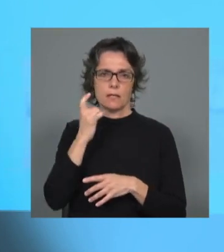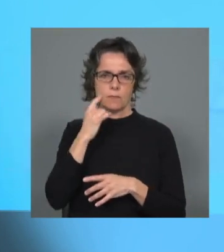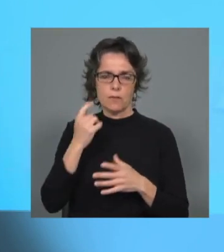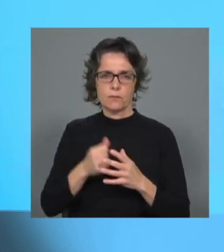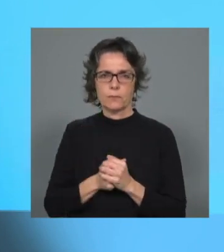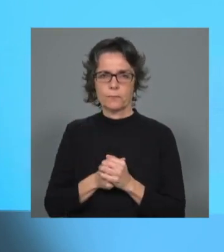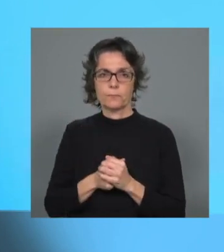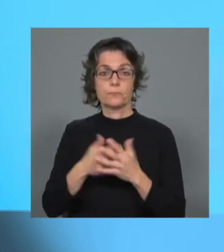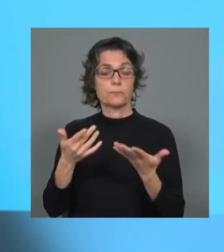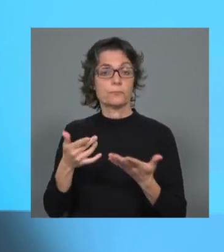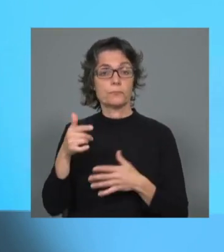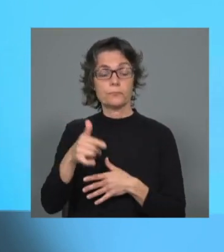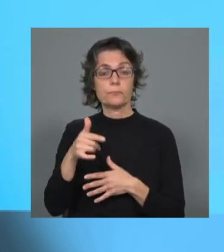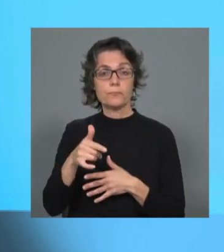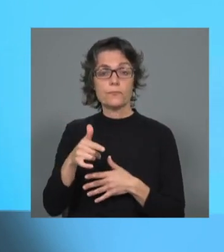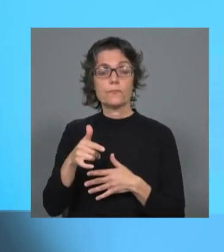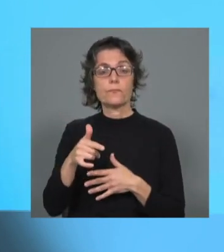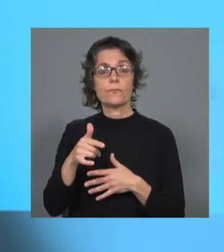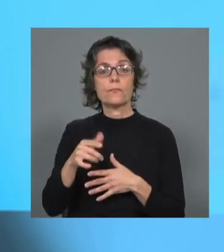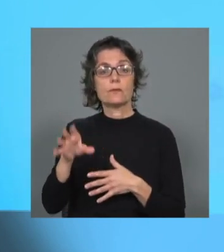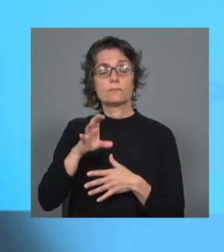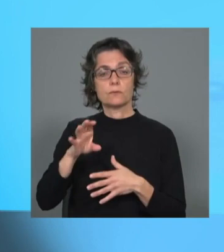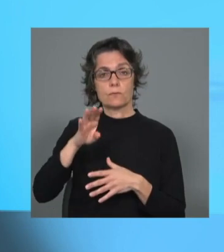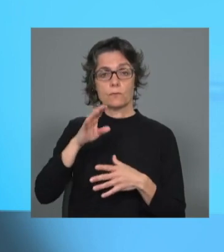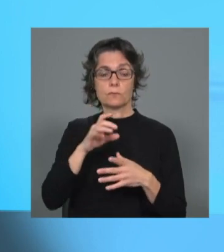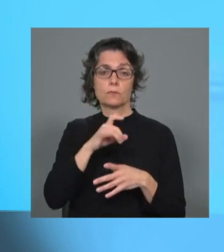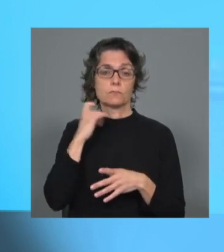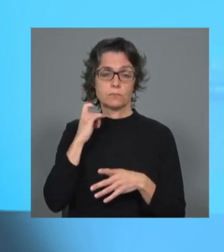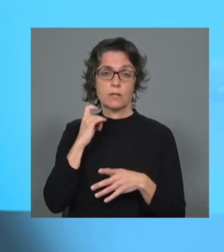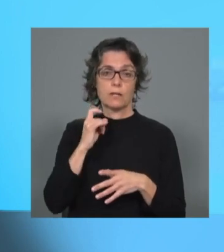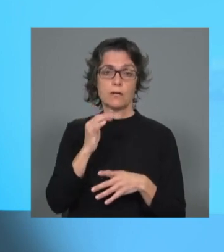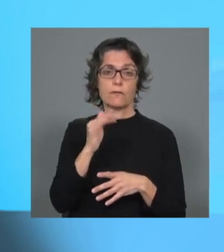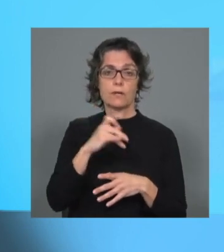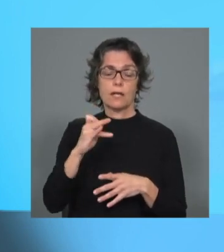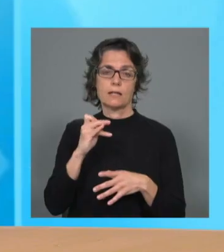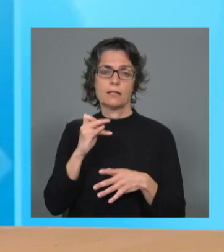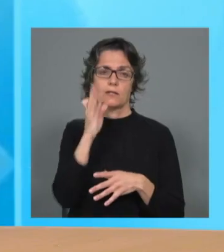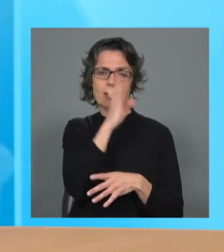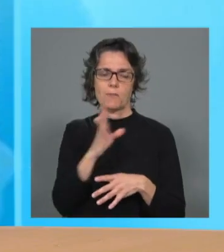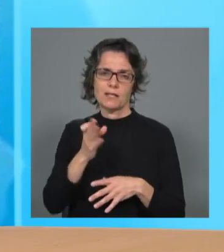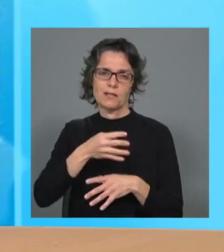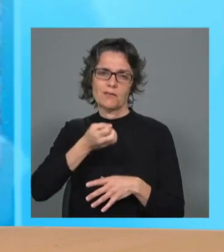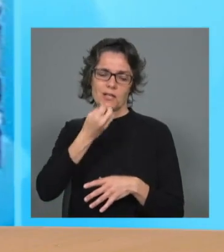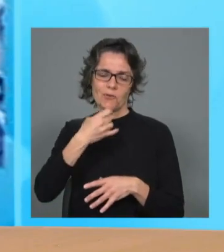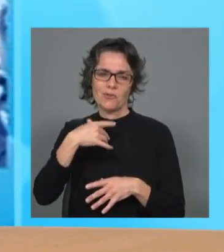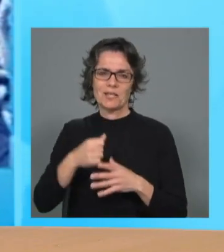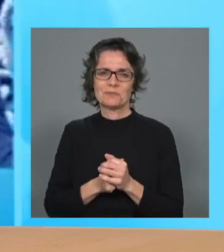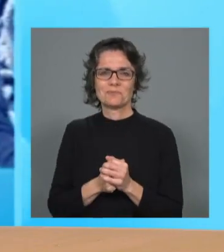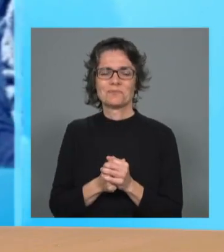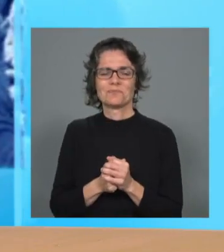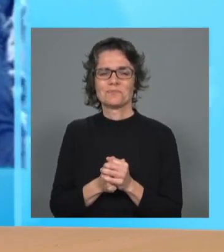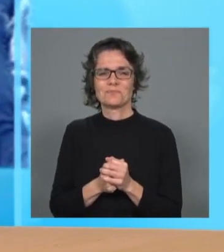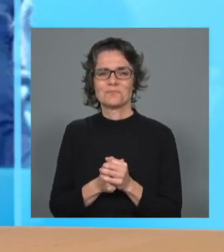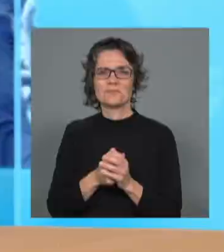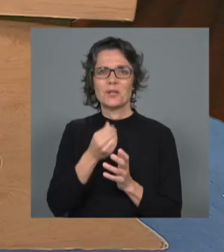como acontece em Mora vai agora ser partilhada pelo pároco, o Padre Nelson Fernandes, convidado do programa Eclésia. Boa tarde, Padre Nelson.